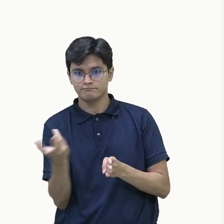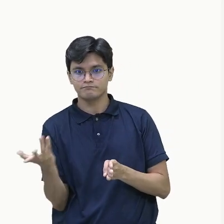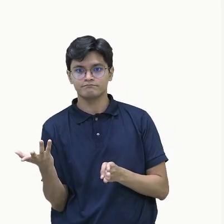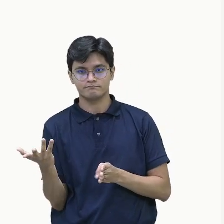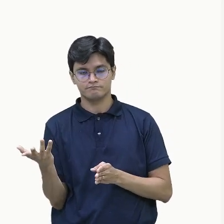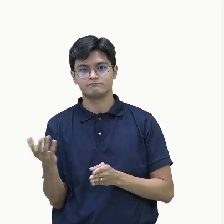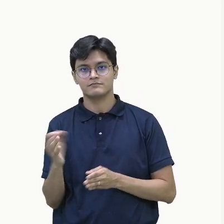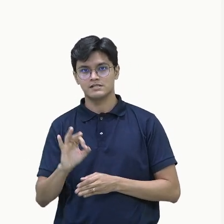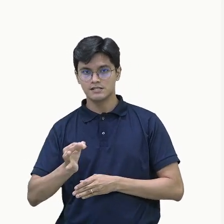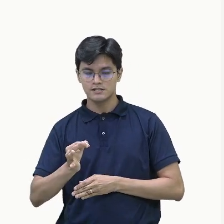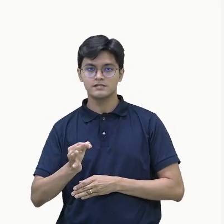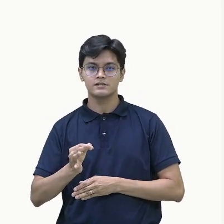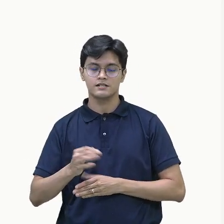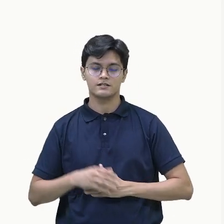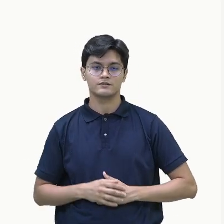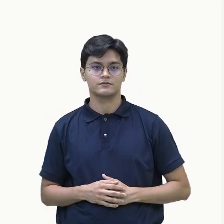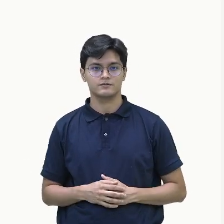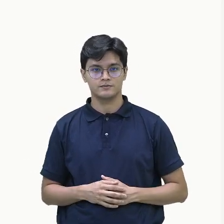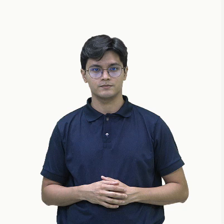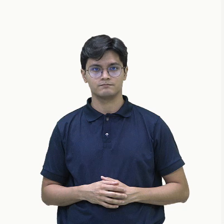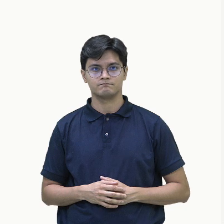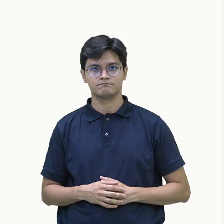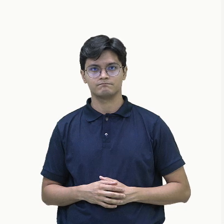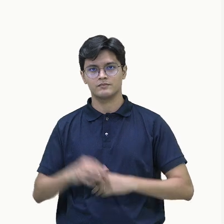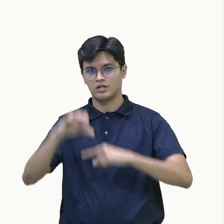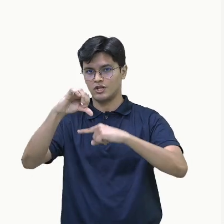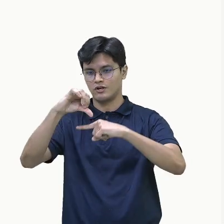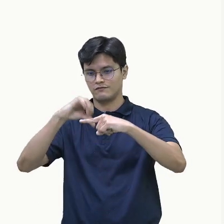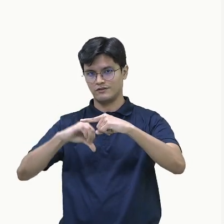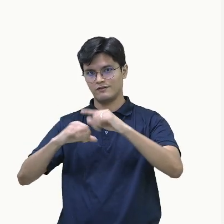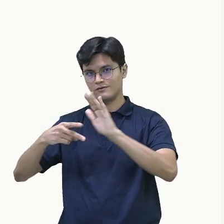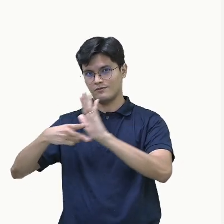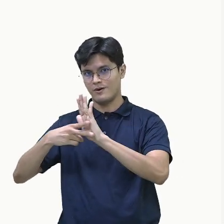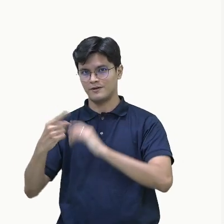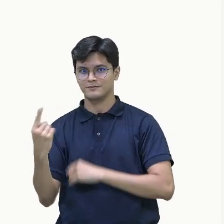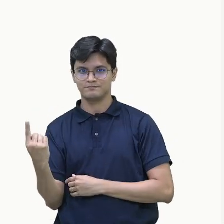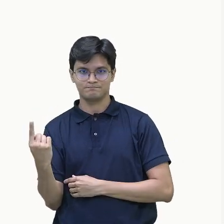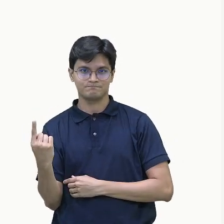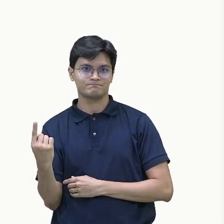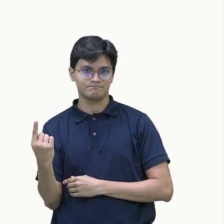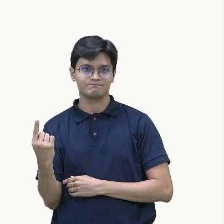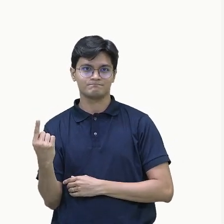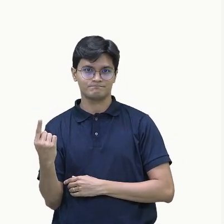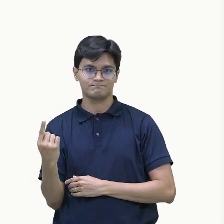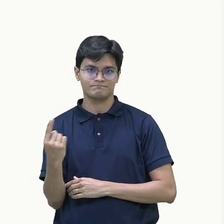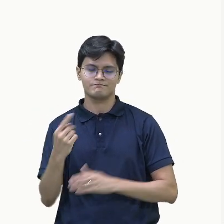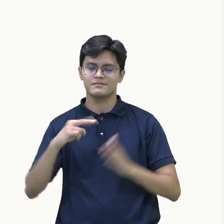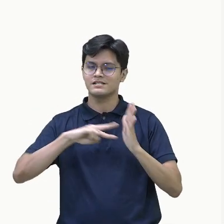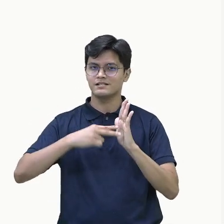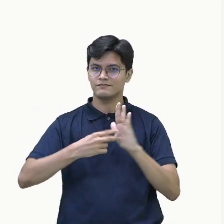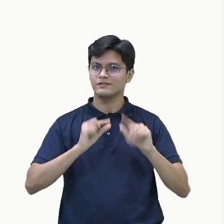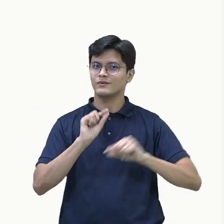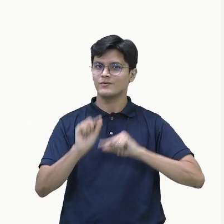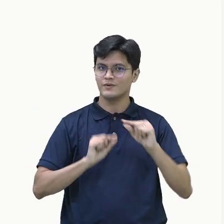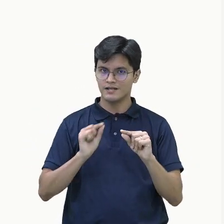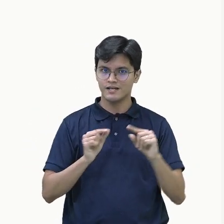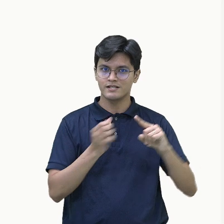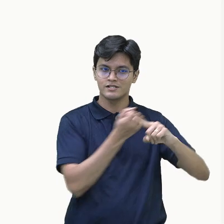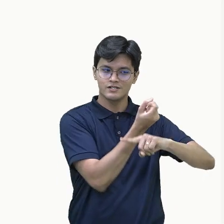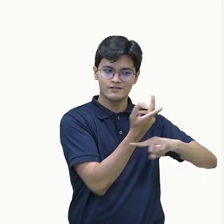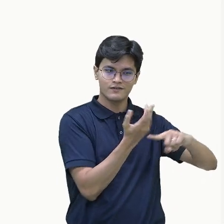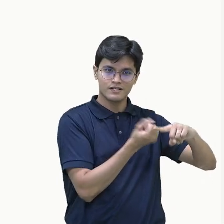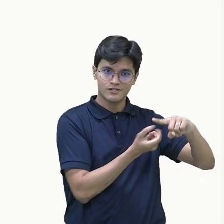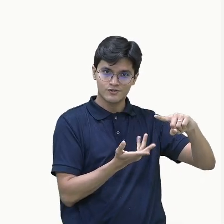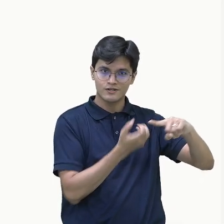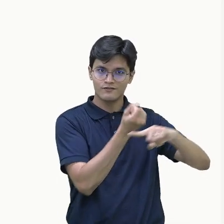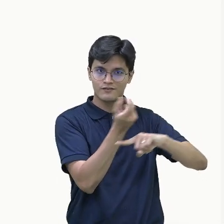número inteiro, que nesse caso é o número 1. Então, a soma dessas frações,